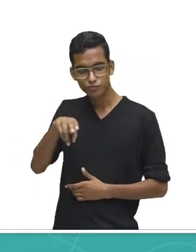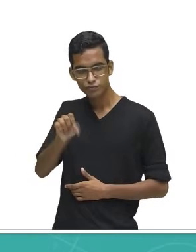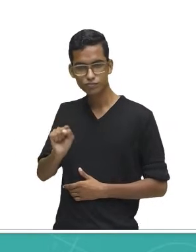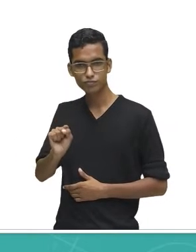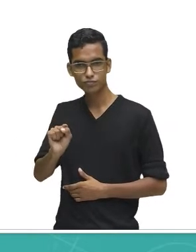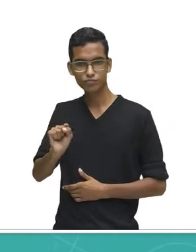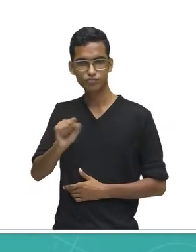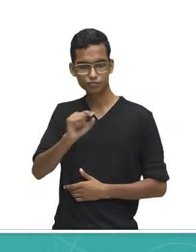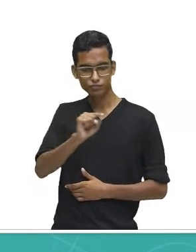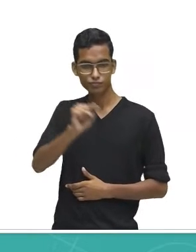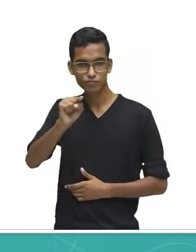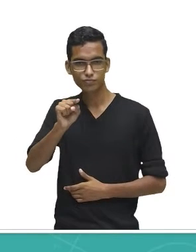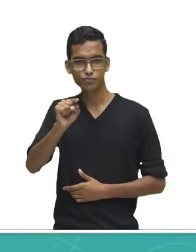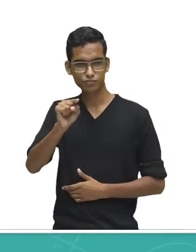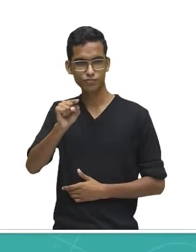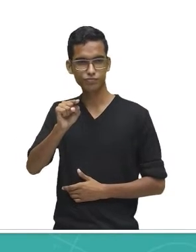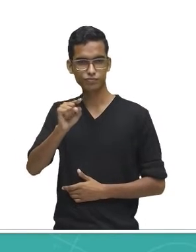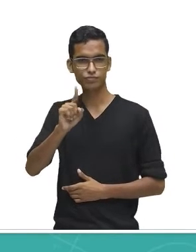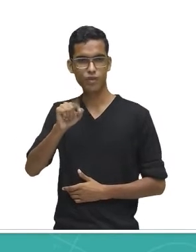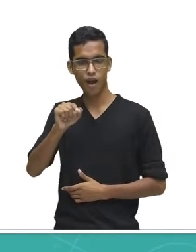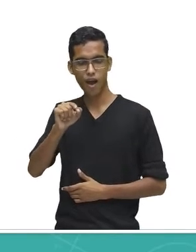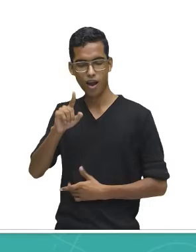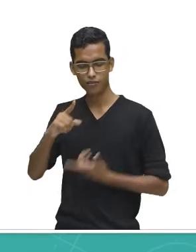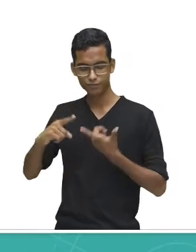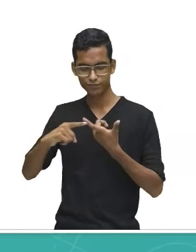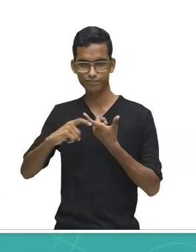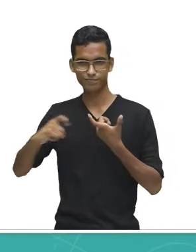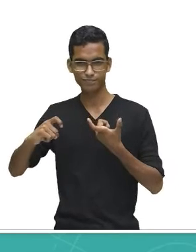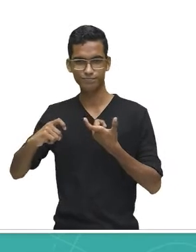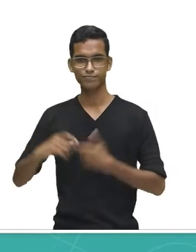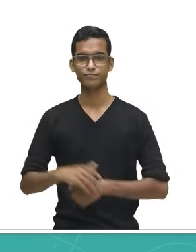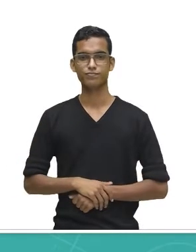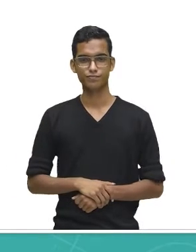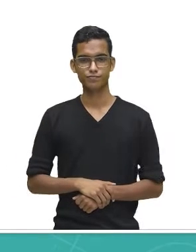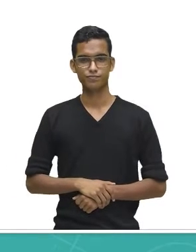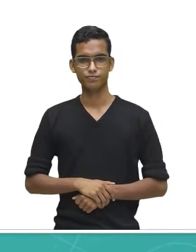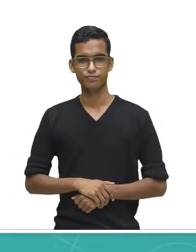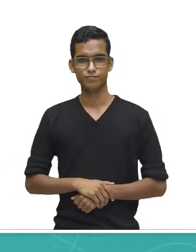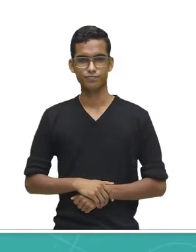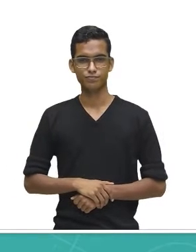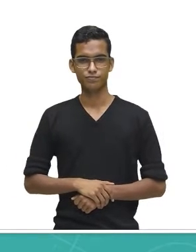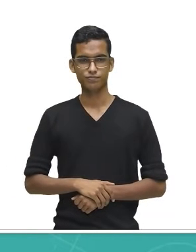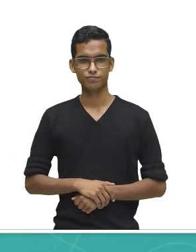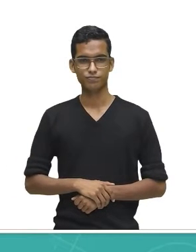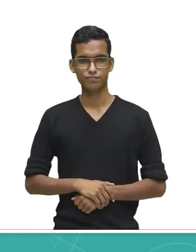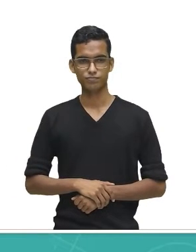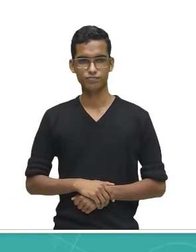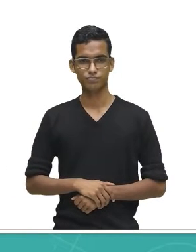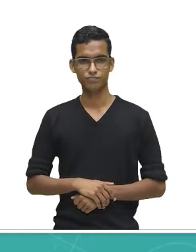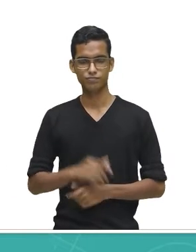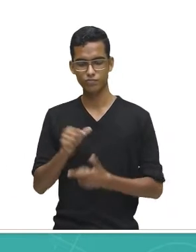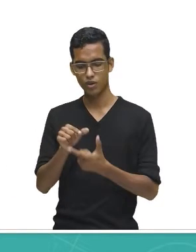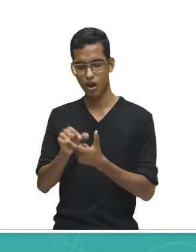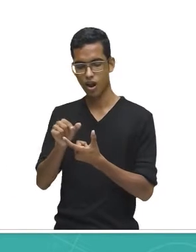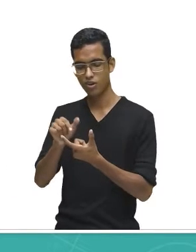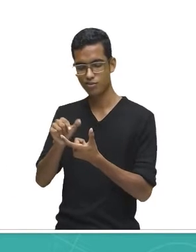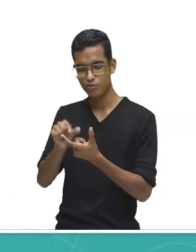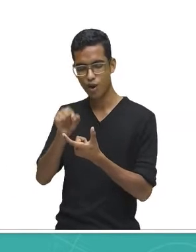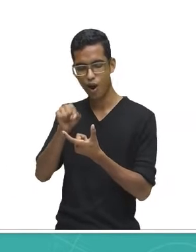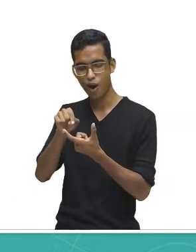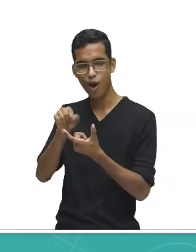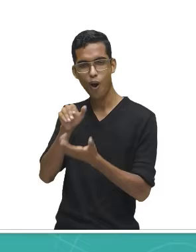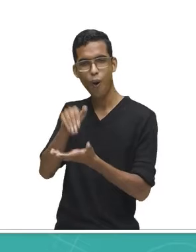como oxítona, tá? Não esquecendo que a sílaba tônica recai na última sílaba.